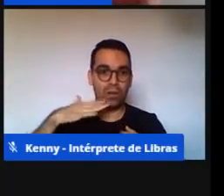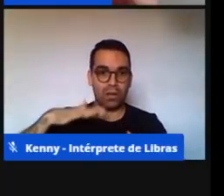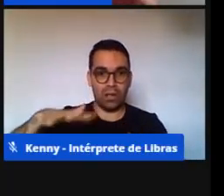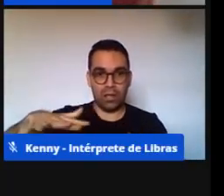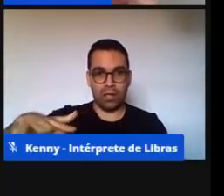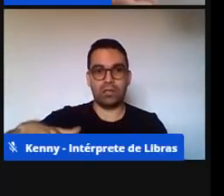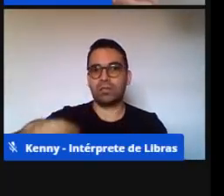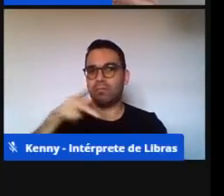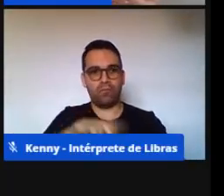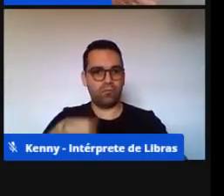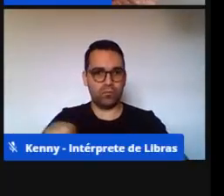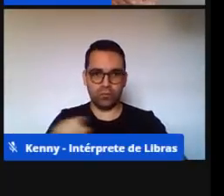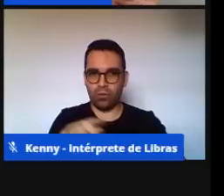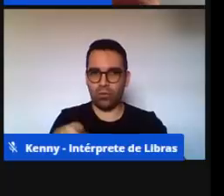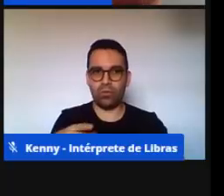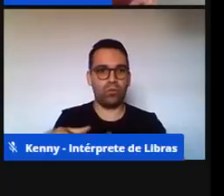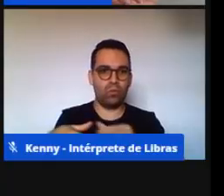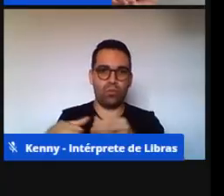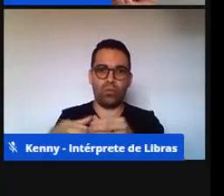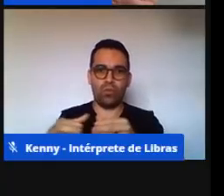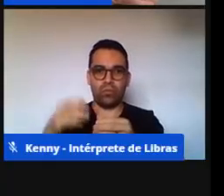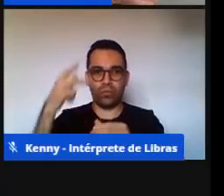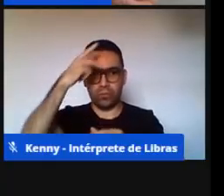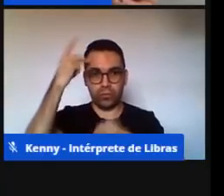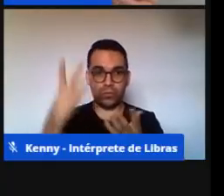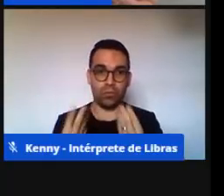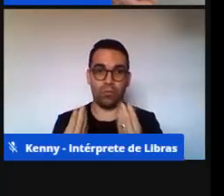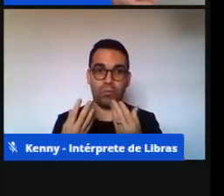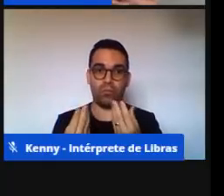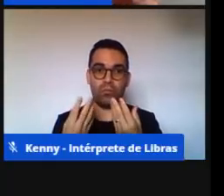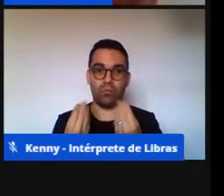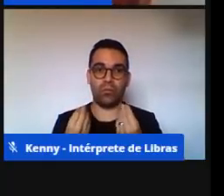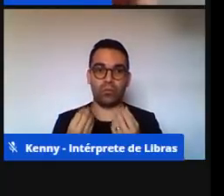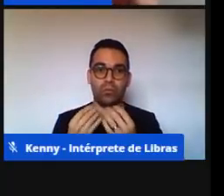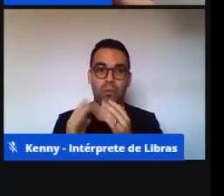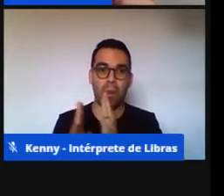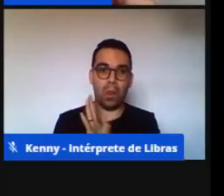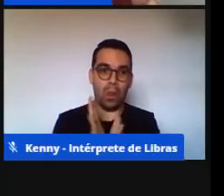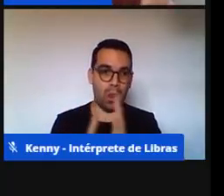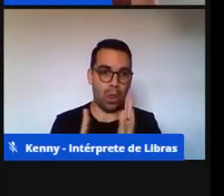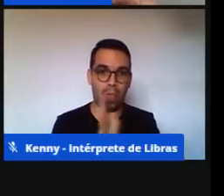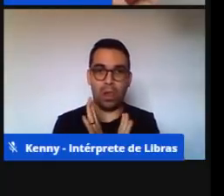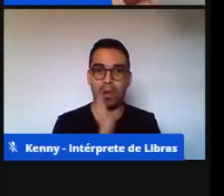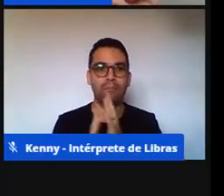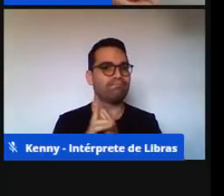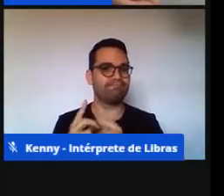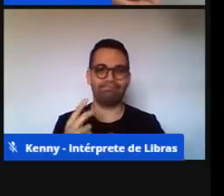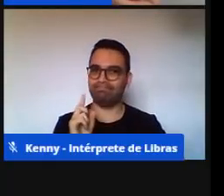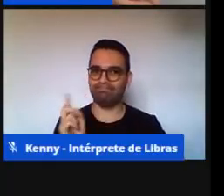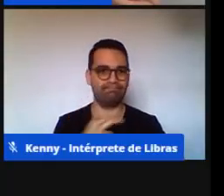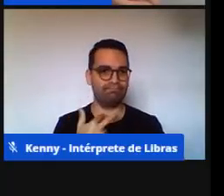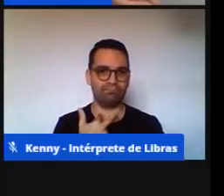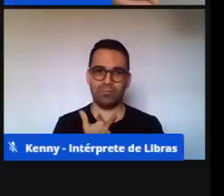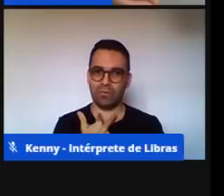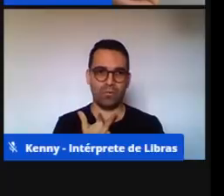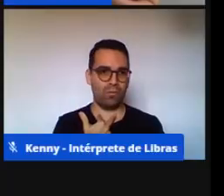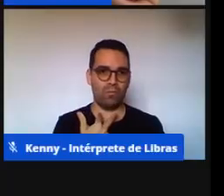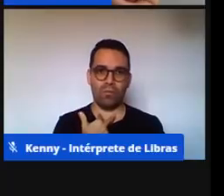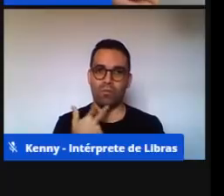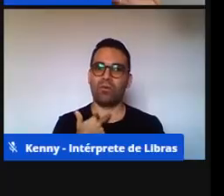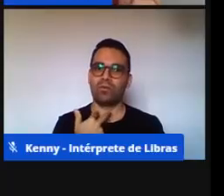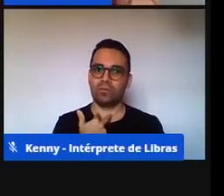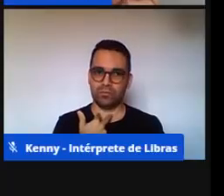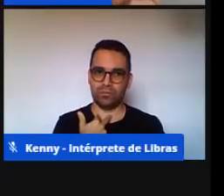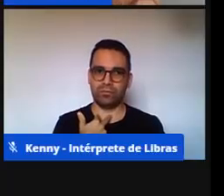bem onde tem muita gente fechada no mesmo ambiente, ou ainda que seja um ambiente aberto, muita gente próxima também dificulta a circulação do